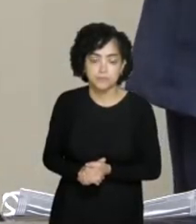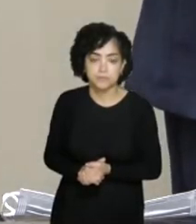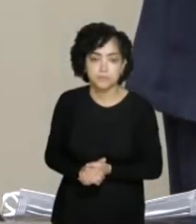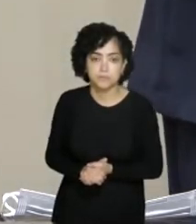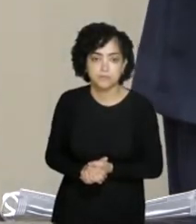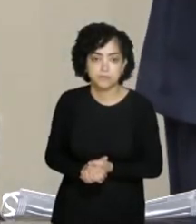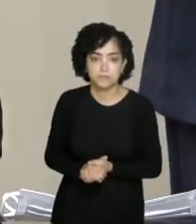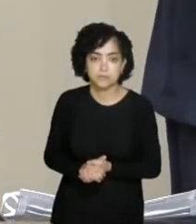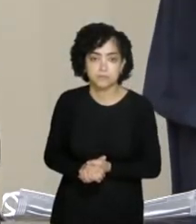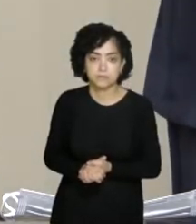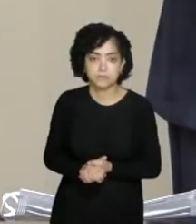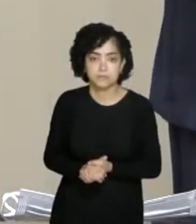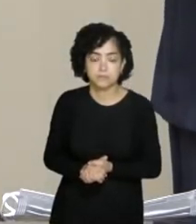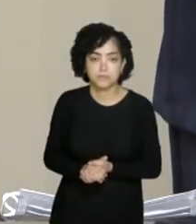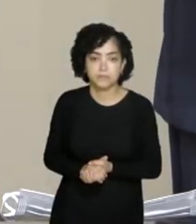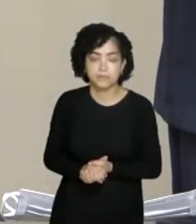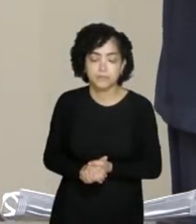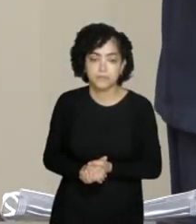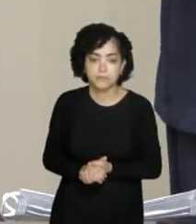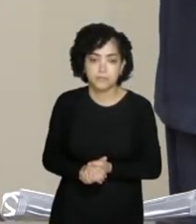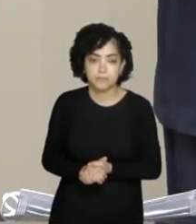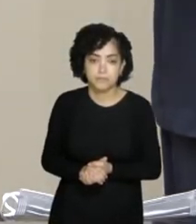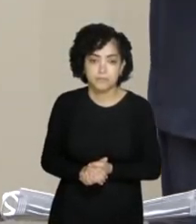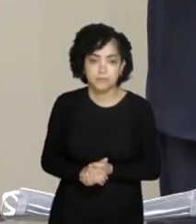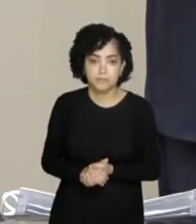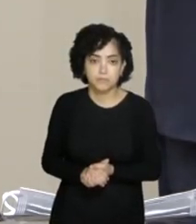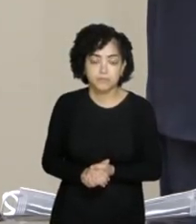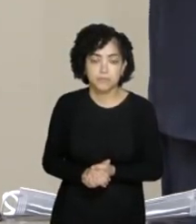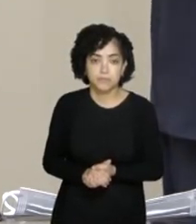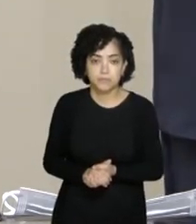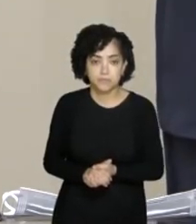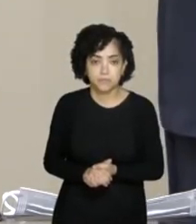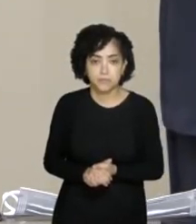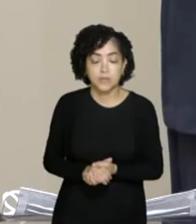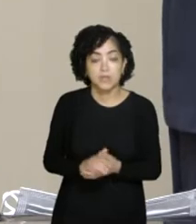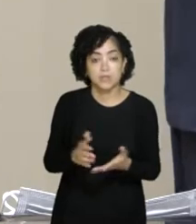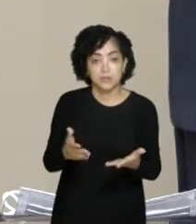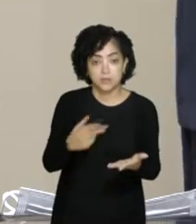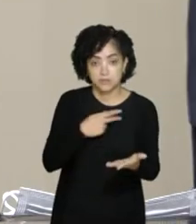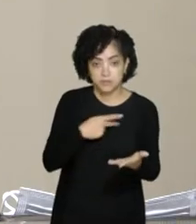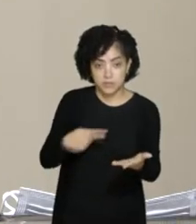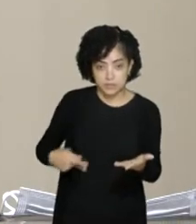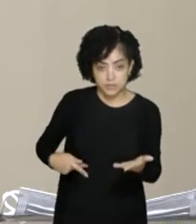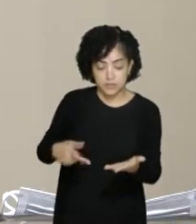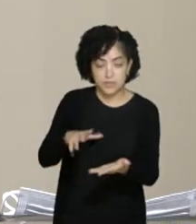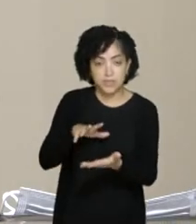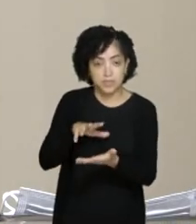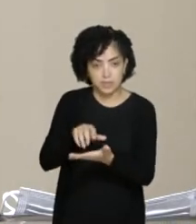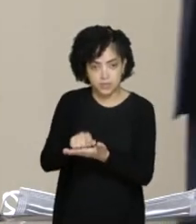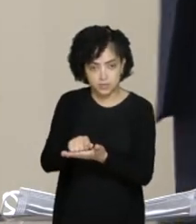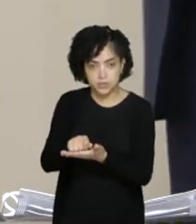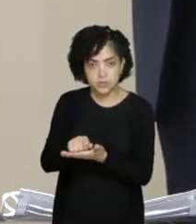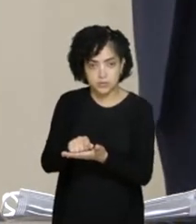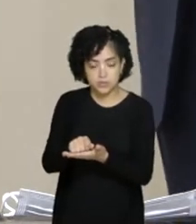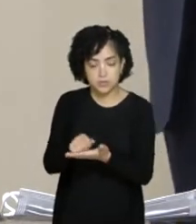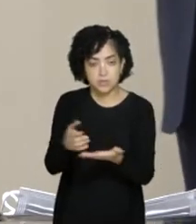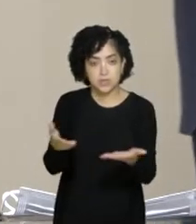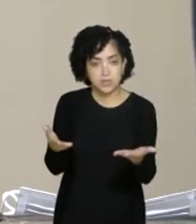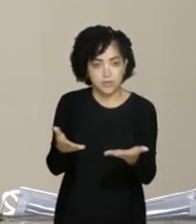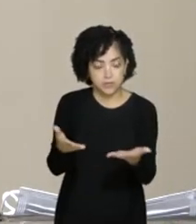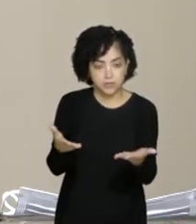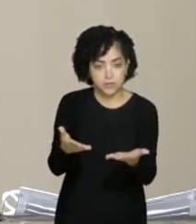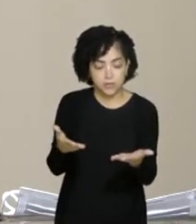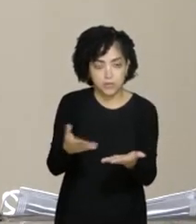do expediente. Esta presidência também registra em nossa casa